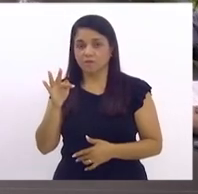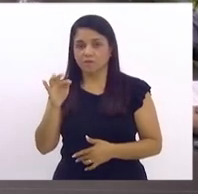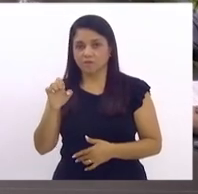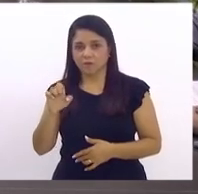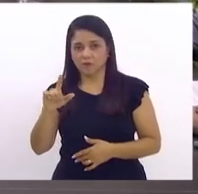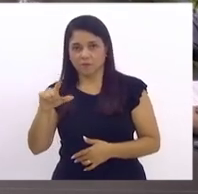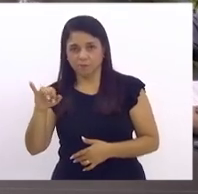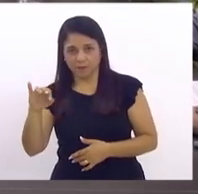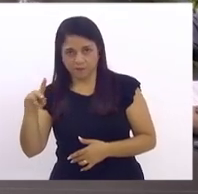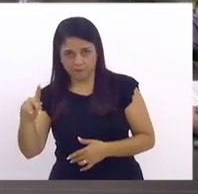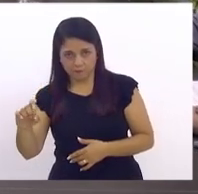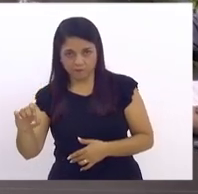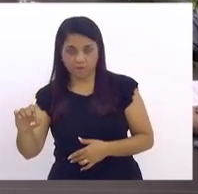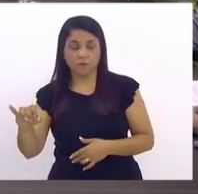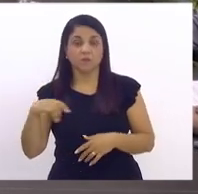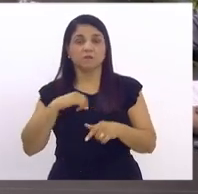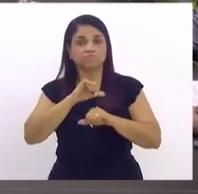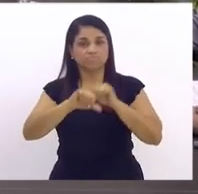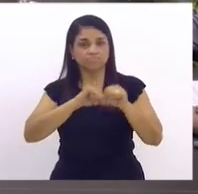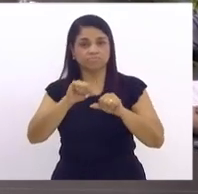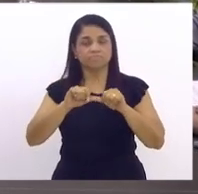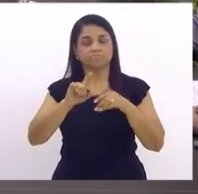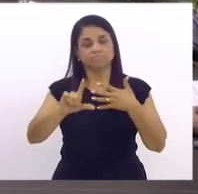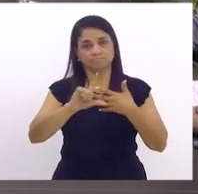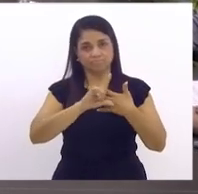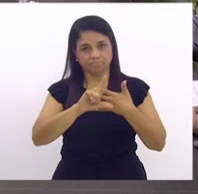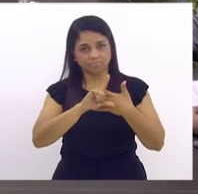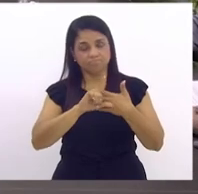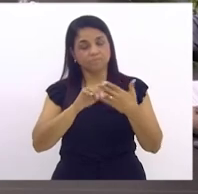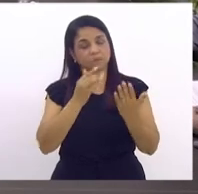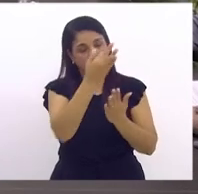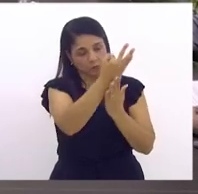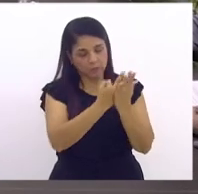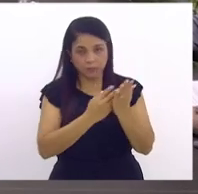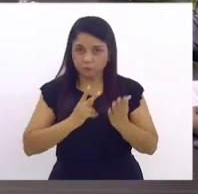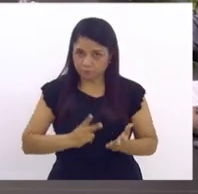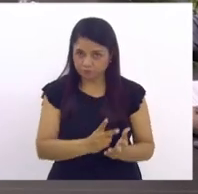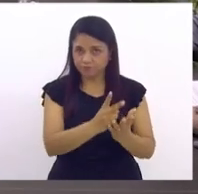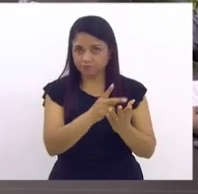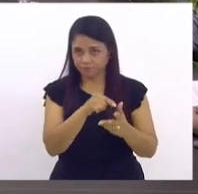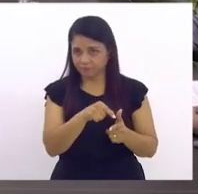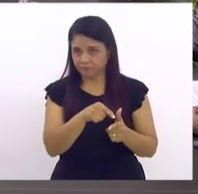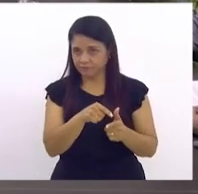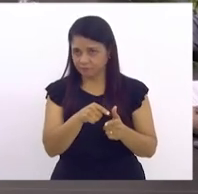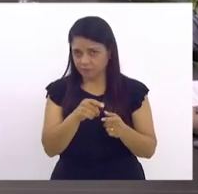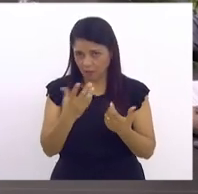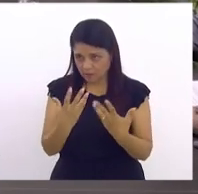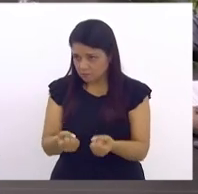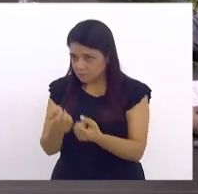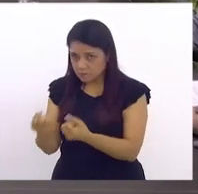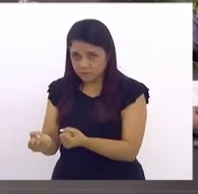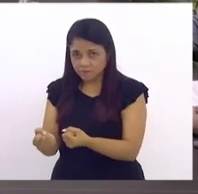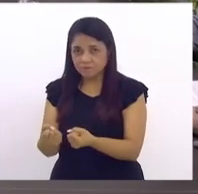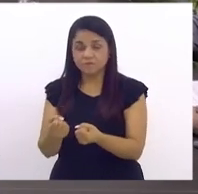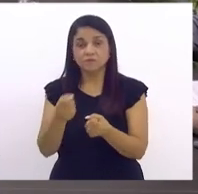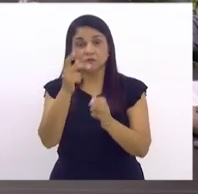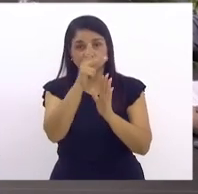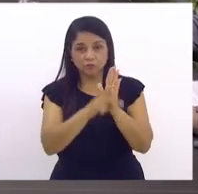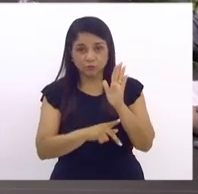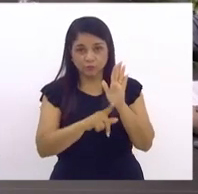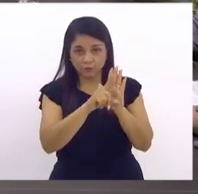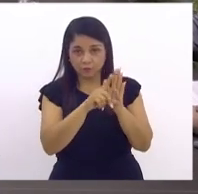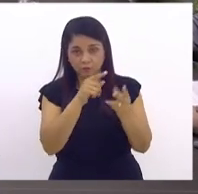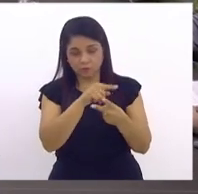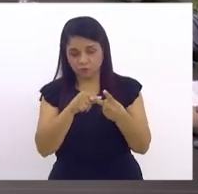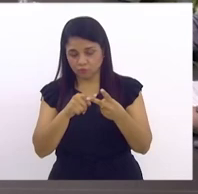alterando por transformação e indicação legislativa, mantendo o texto original. O tio, Pode ser dessa forma? Então, em ambos os projetos, encerrada a